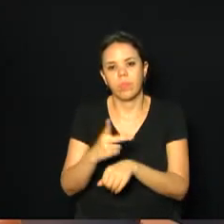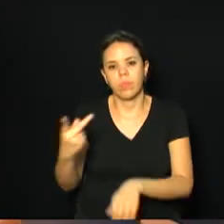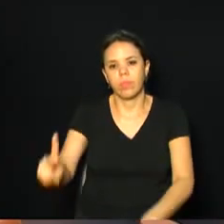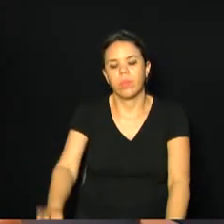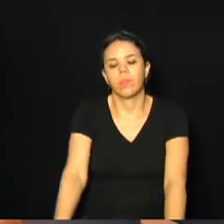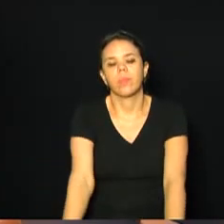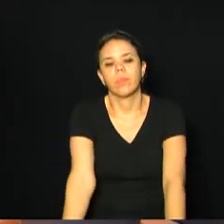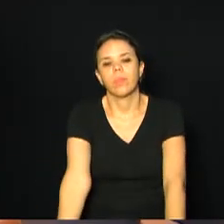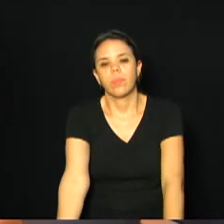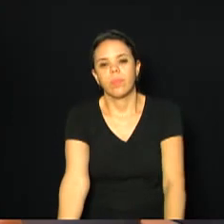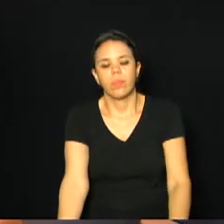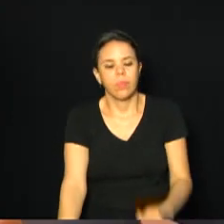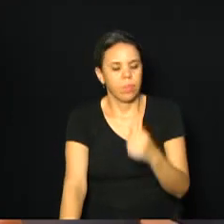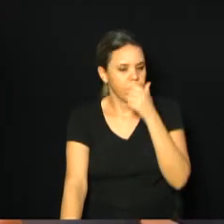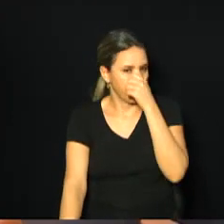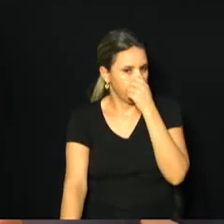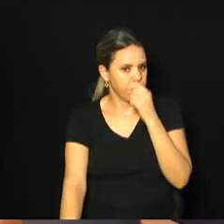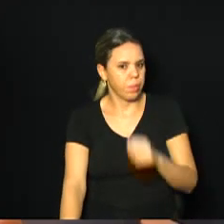pode.